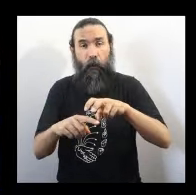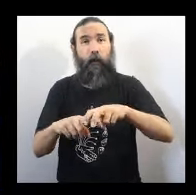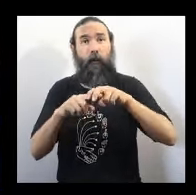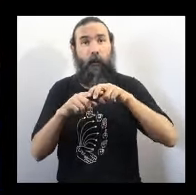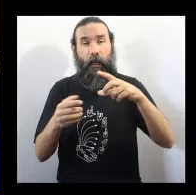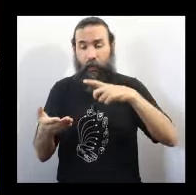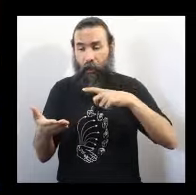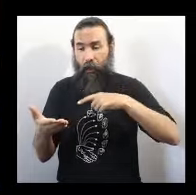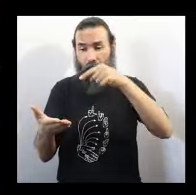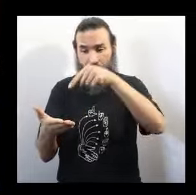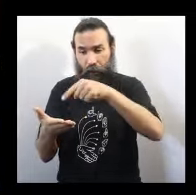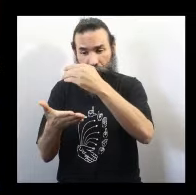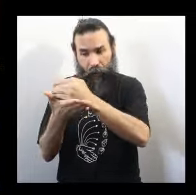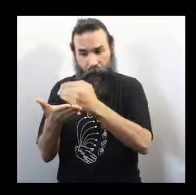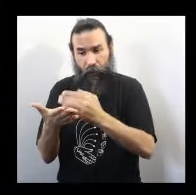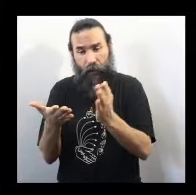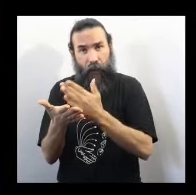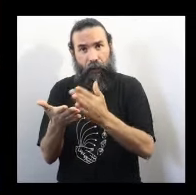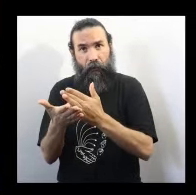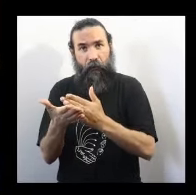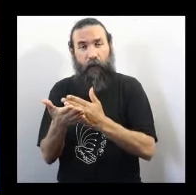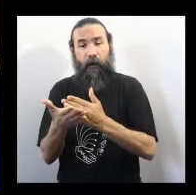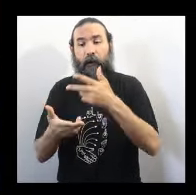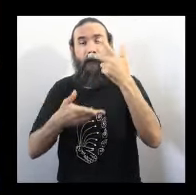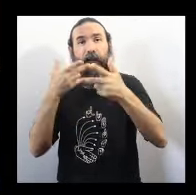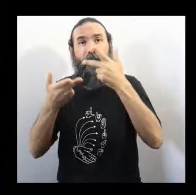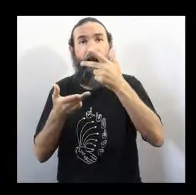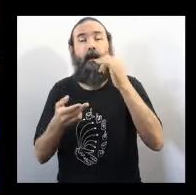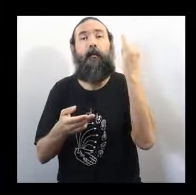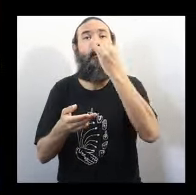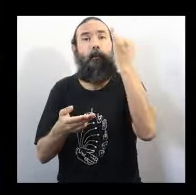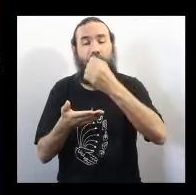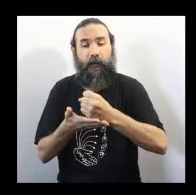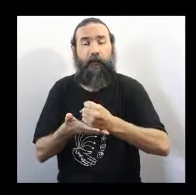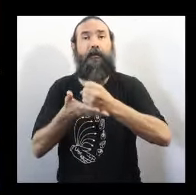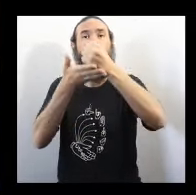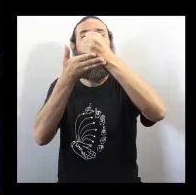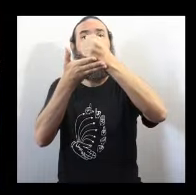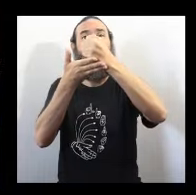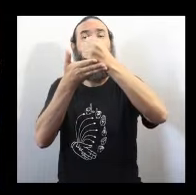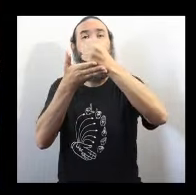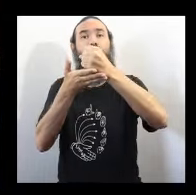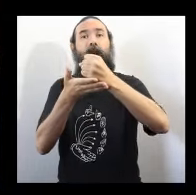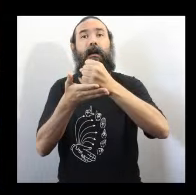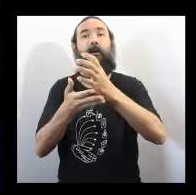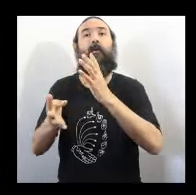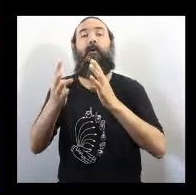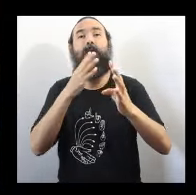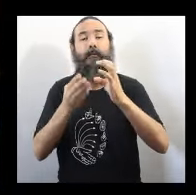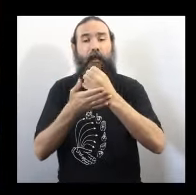a propósito por alguns trechos que tem que o que exalta a necessidade do resgate da